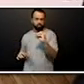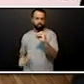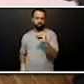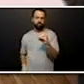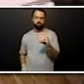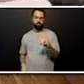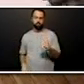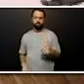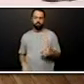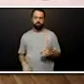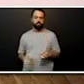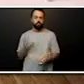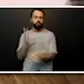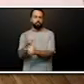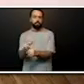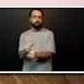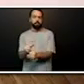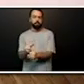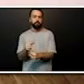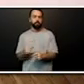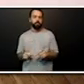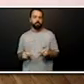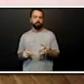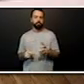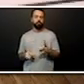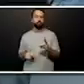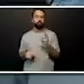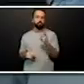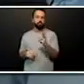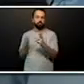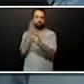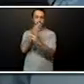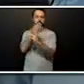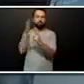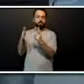Qual que é módulo do 3, então?